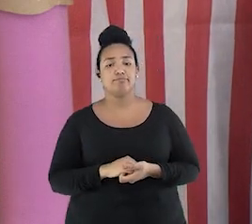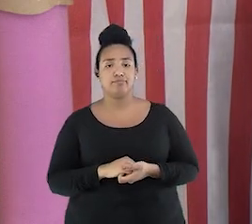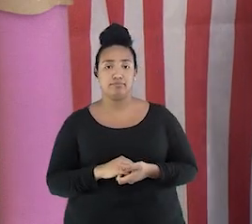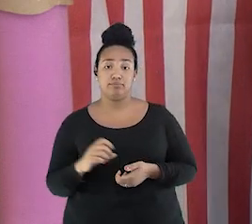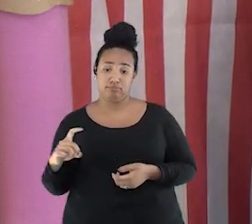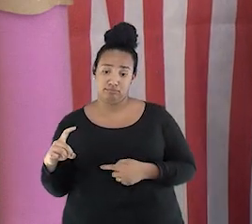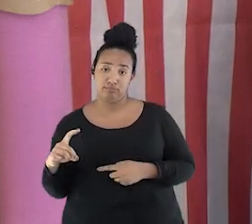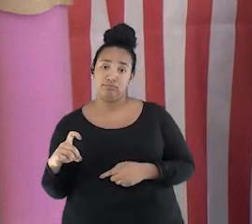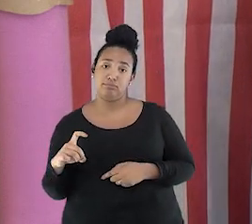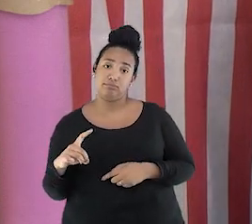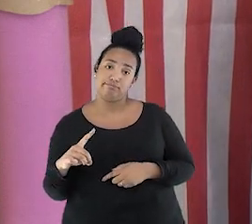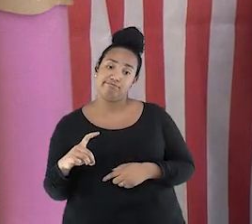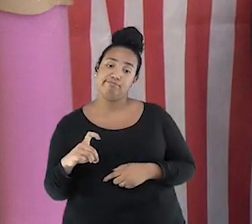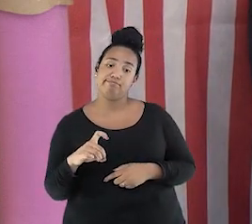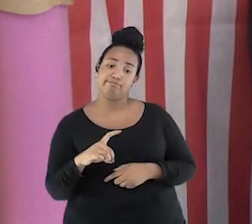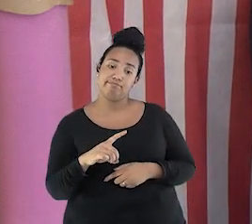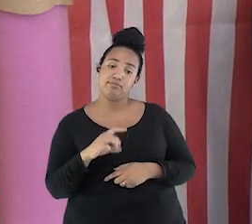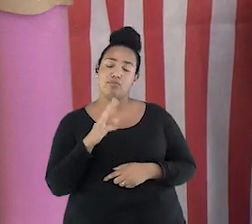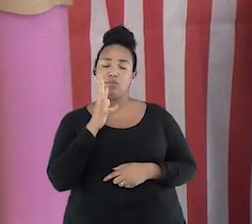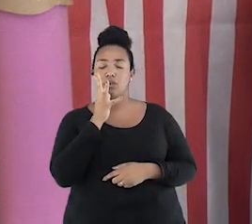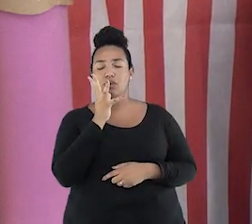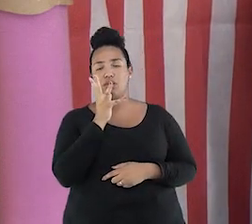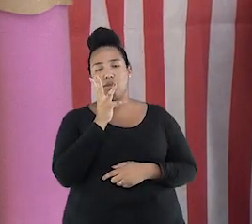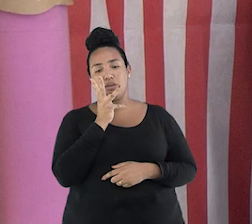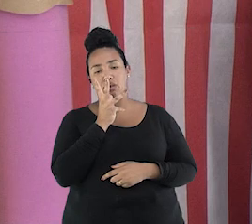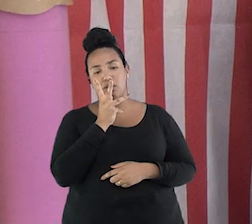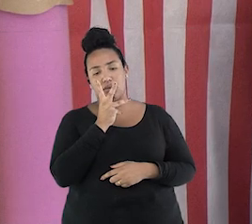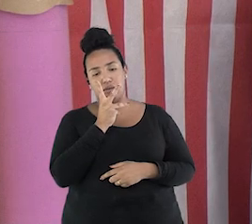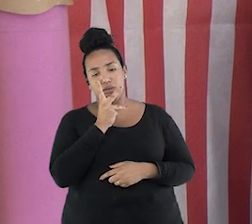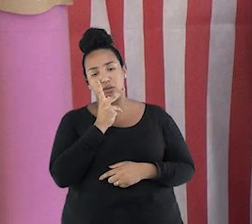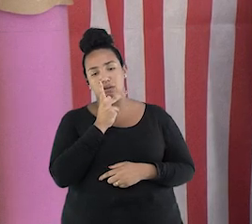E ela, devagarinho, mastigando